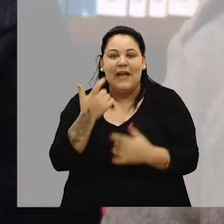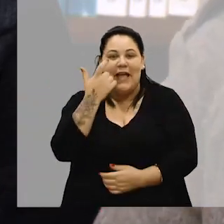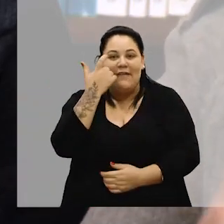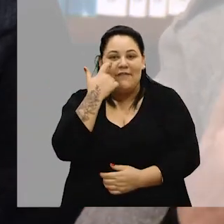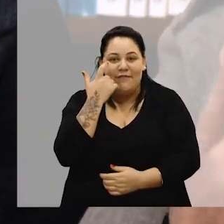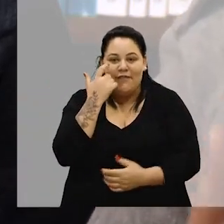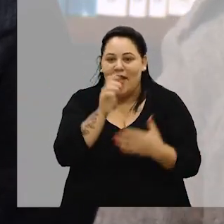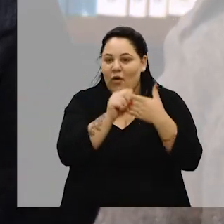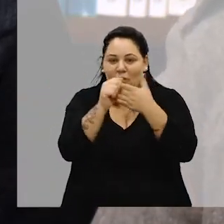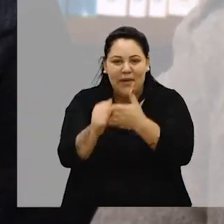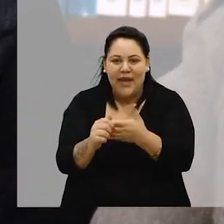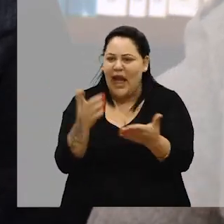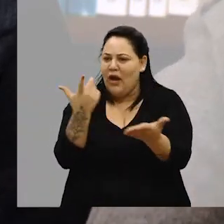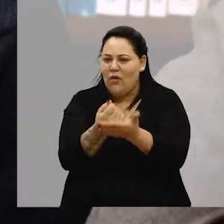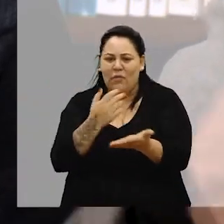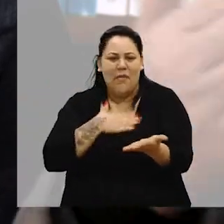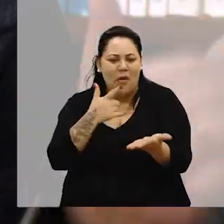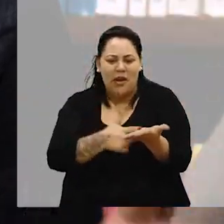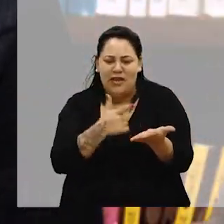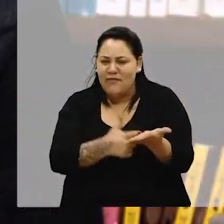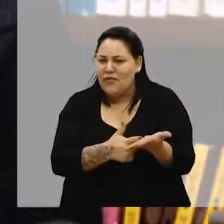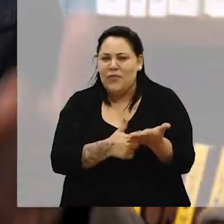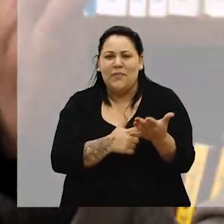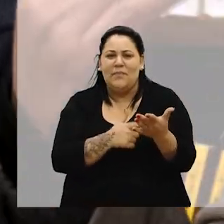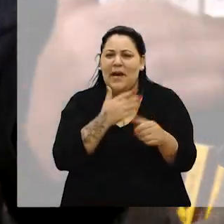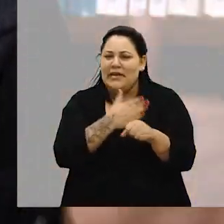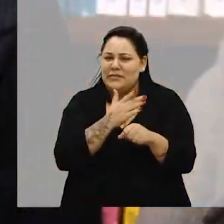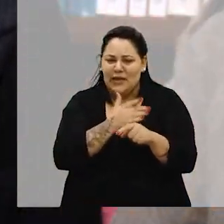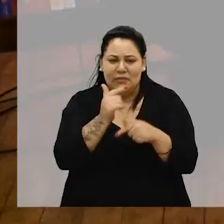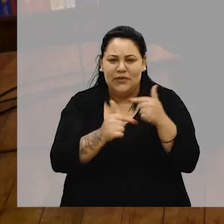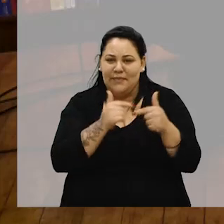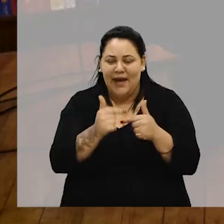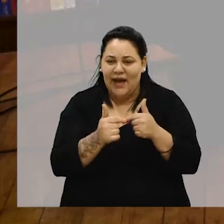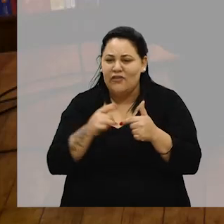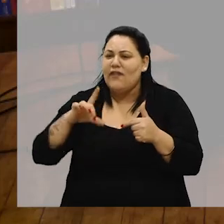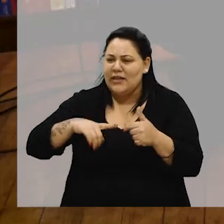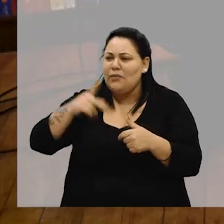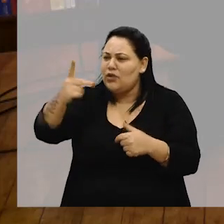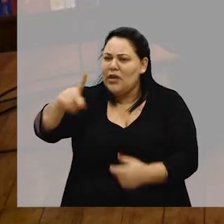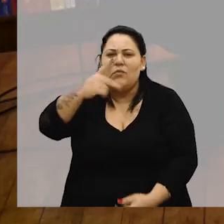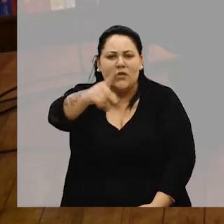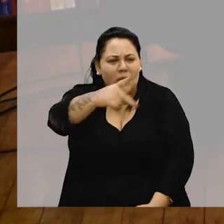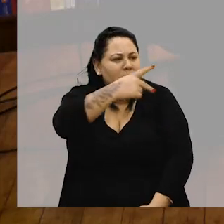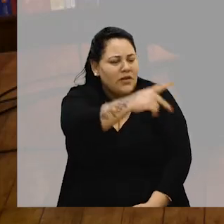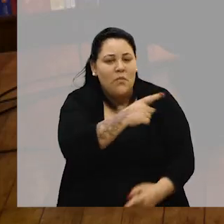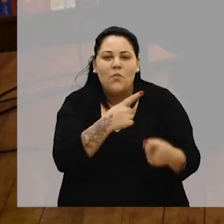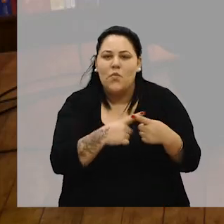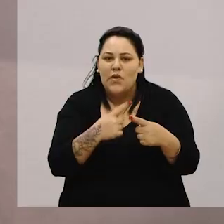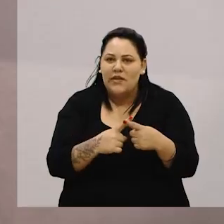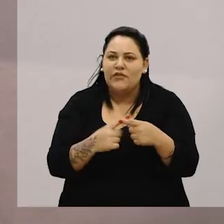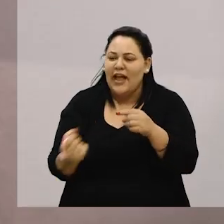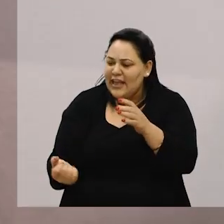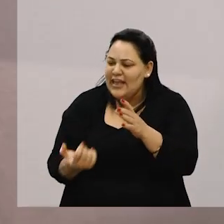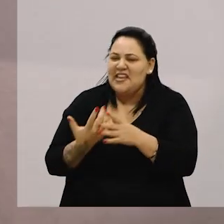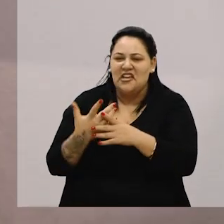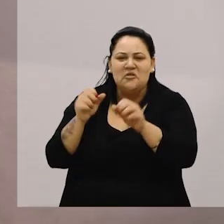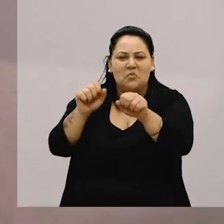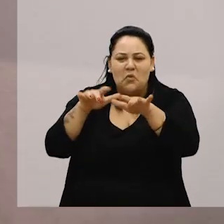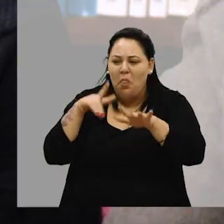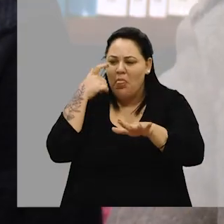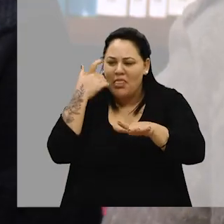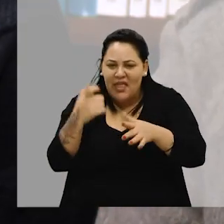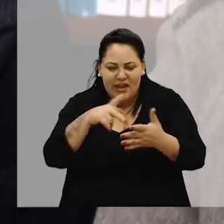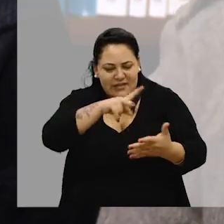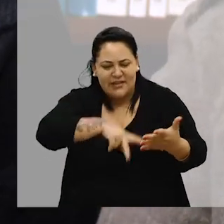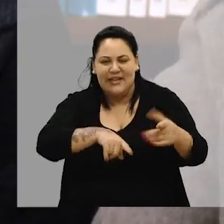público vier nos meus espetáculos, comprar o meu livro, participar das minhas ações, mais público terá para as tuas. Porque você